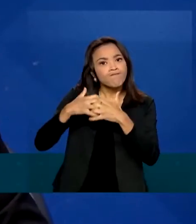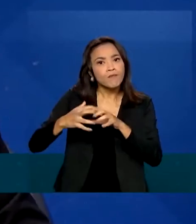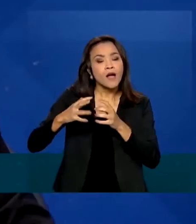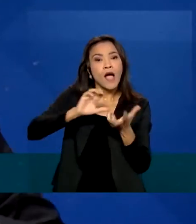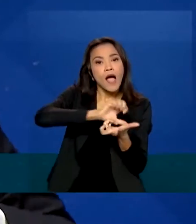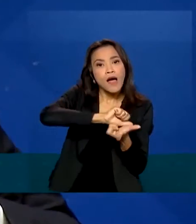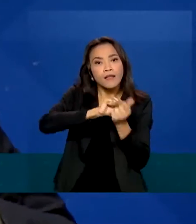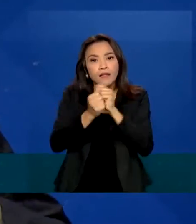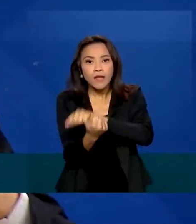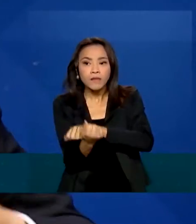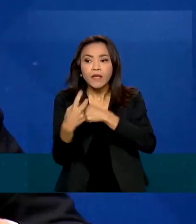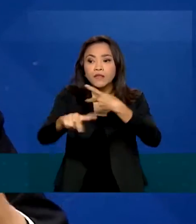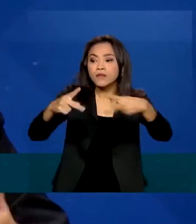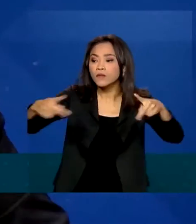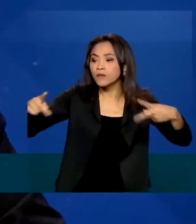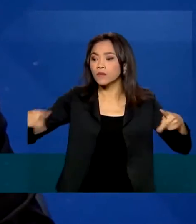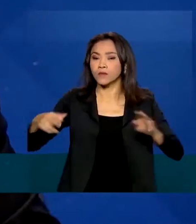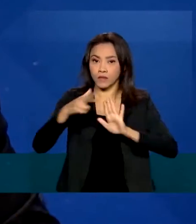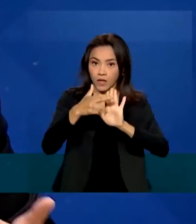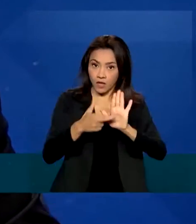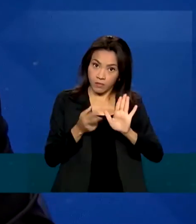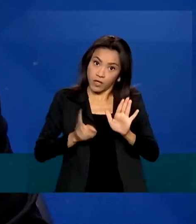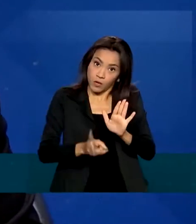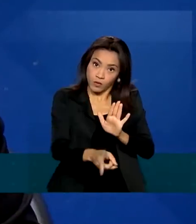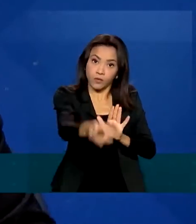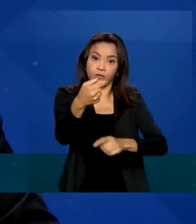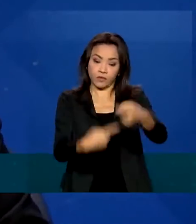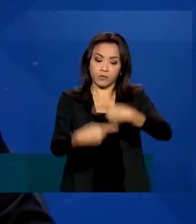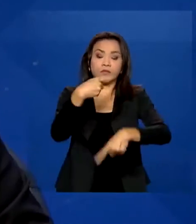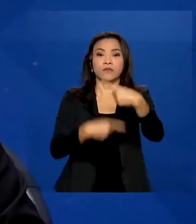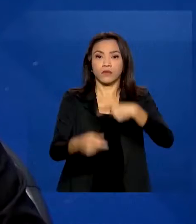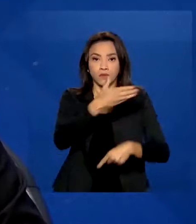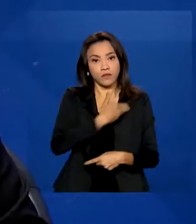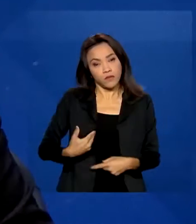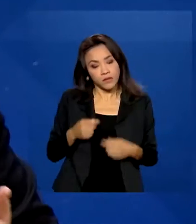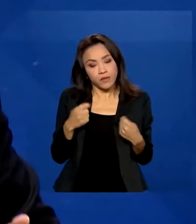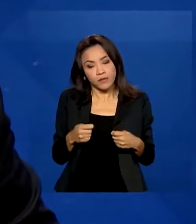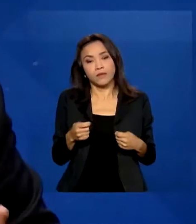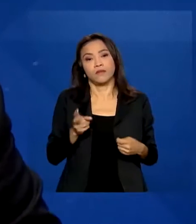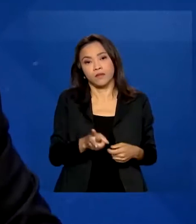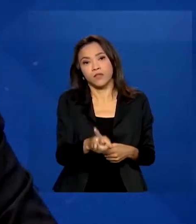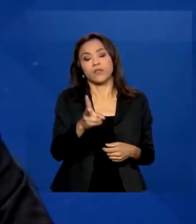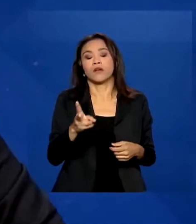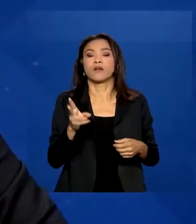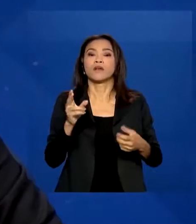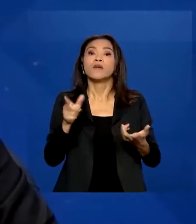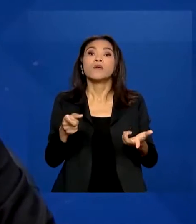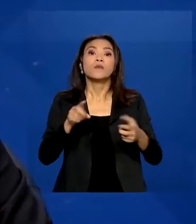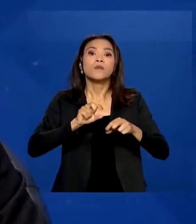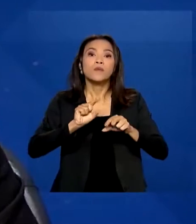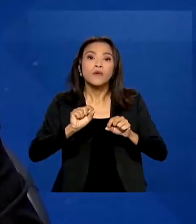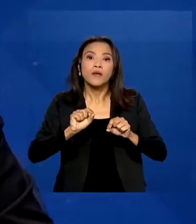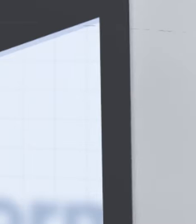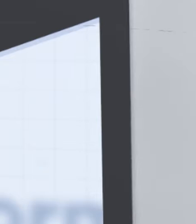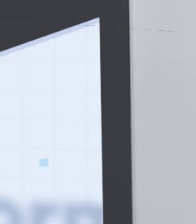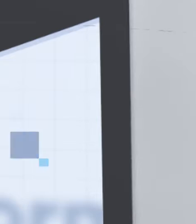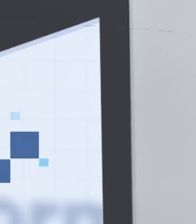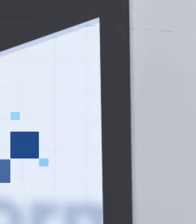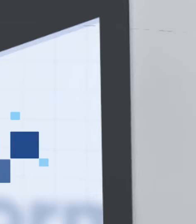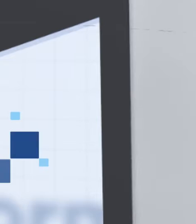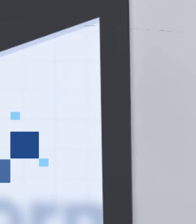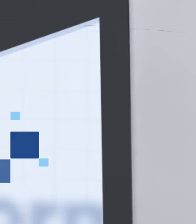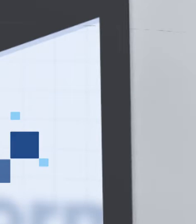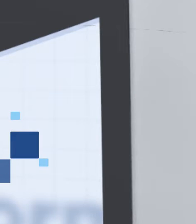ajustar os seus normativos para que deem continuidade naquelas políticas públicas que precisam ter continuidade em decorrência adesp